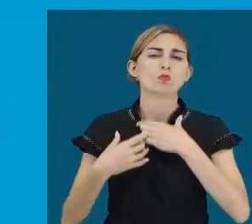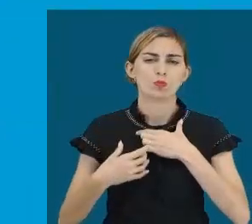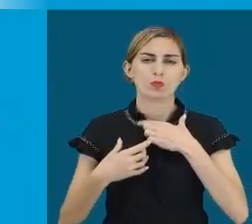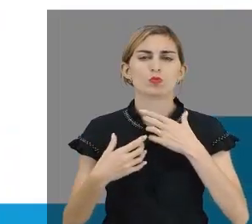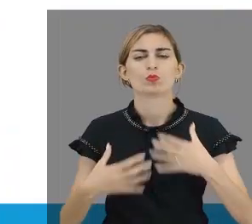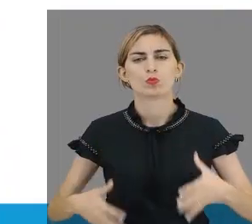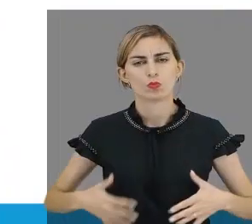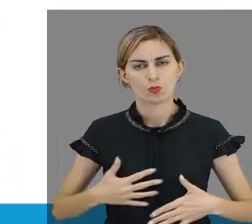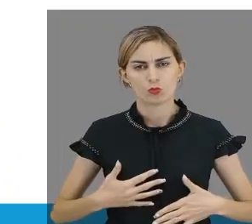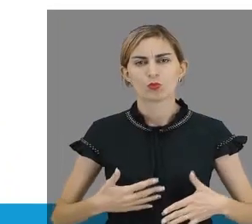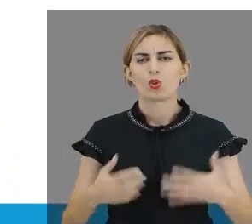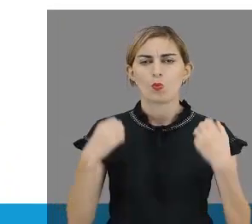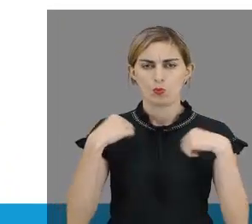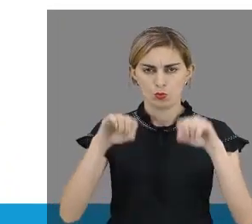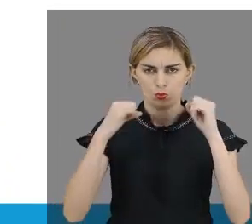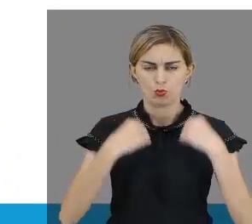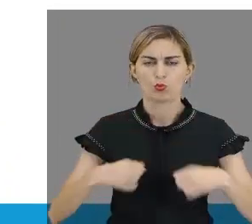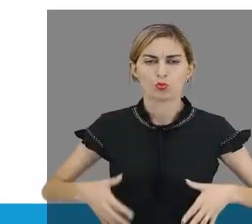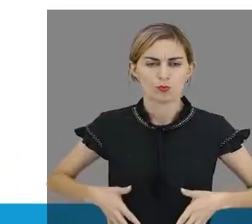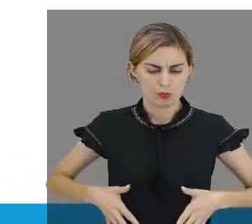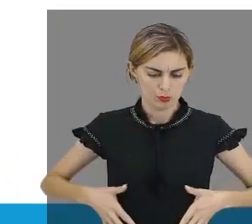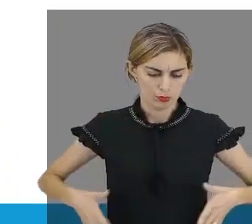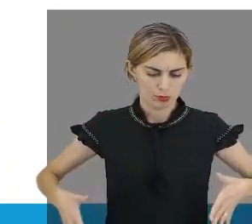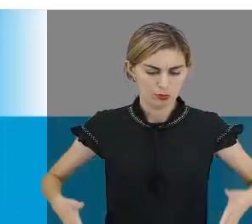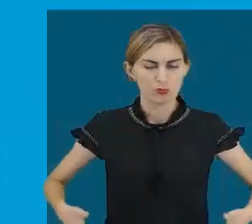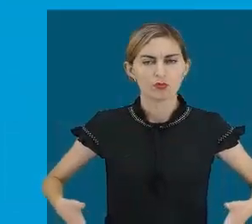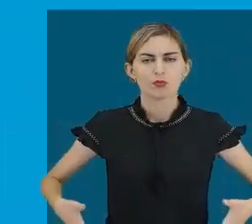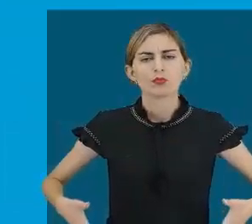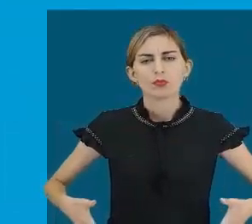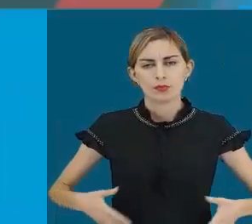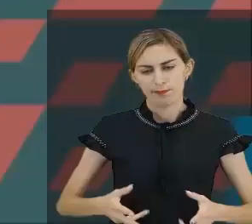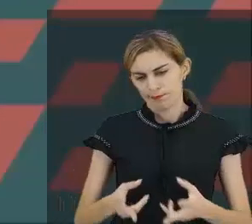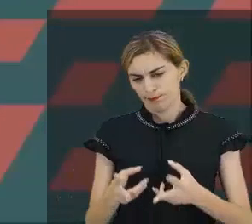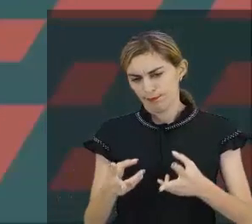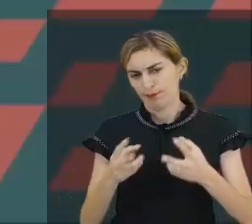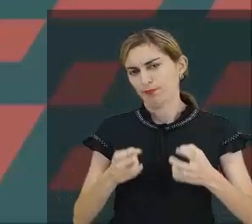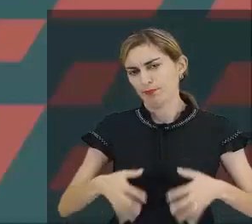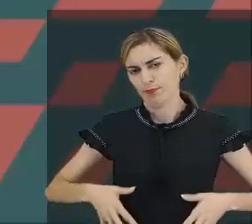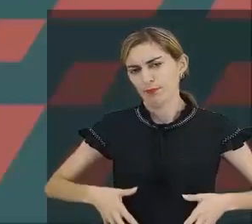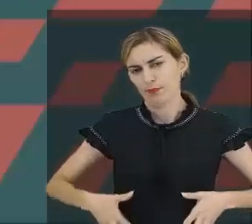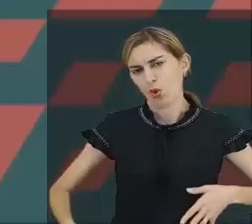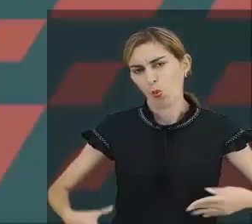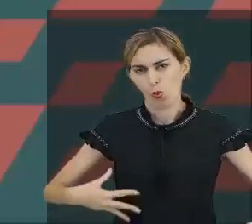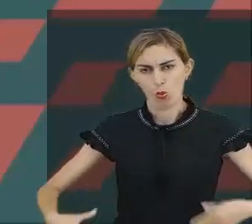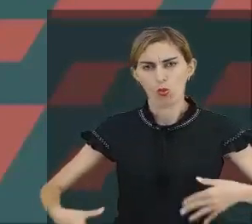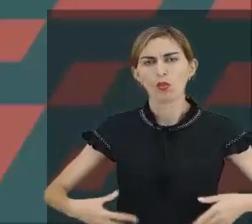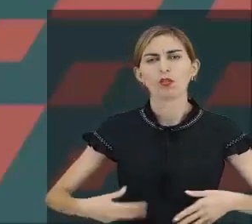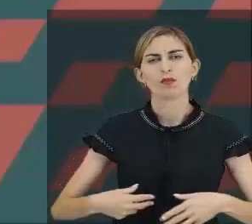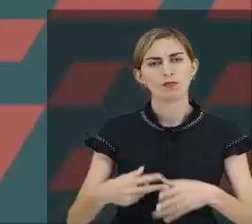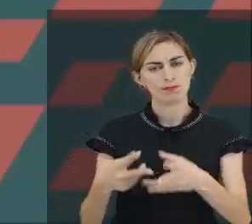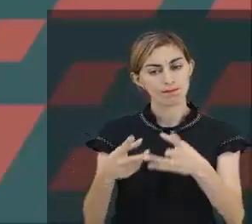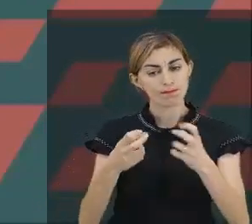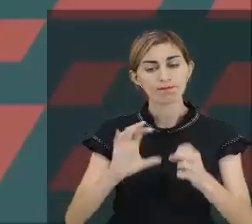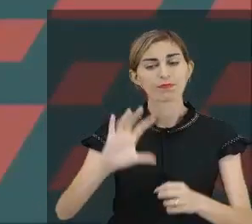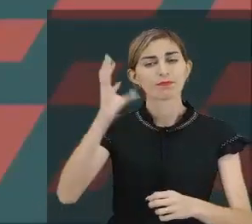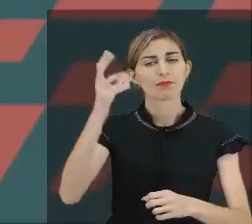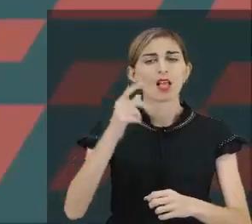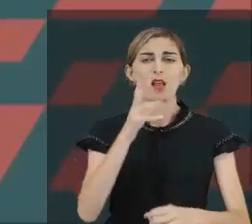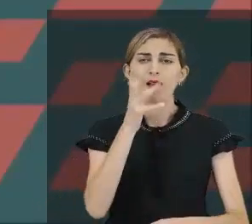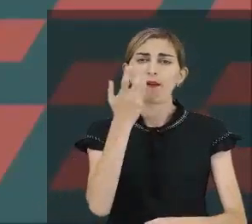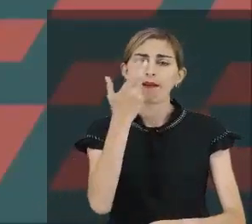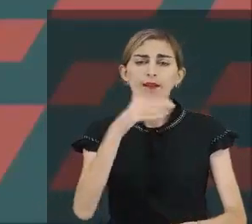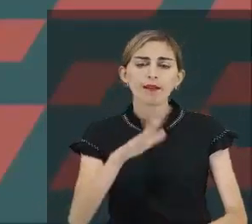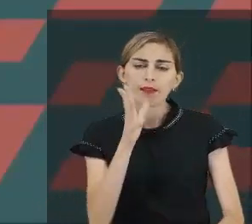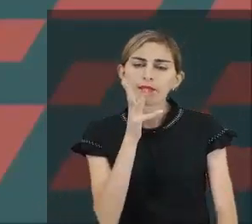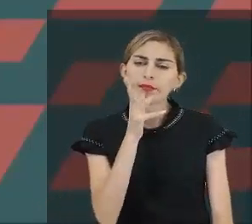grosso, né? A diástase dos músculos retos abdominais, né? Você vai perceber mesmo. E aí, o que é que isso vai acontecer? Que a